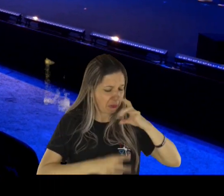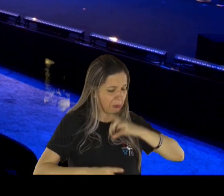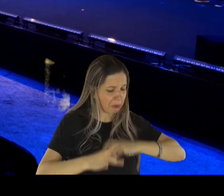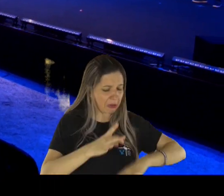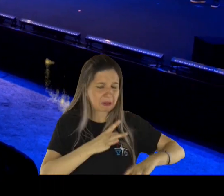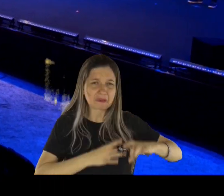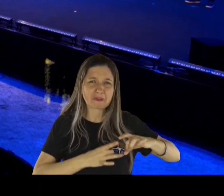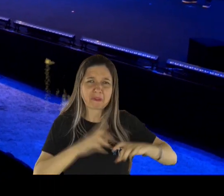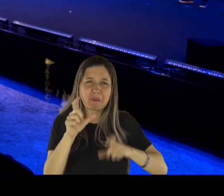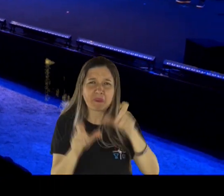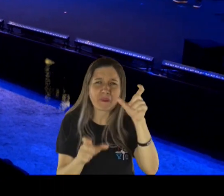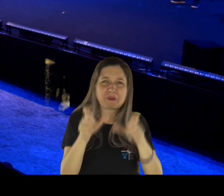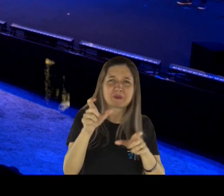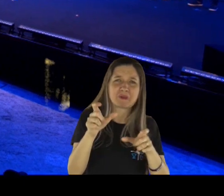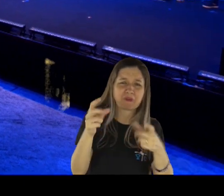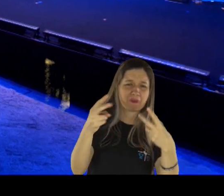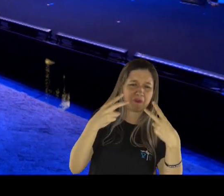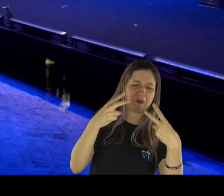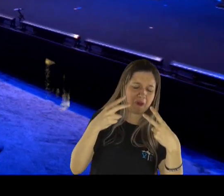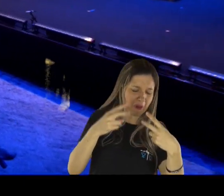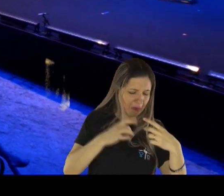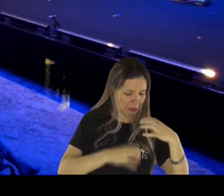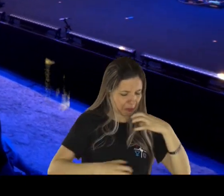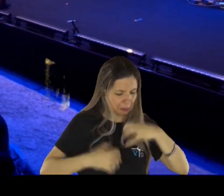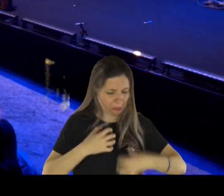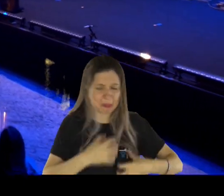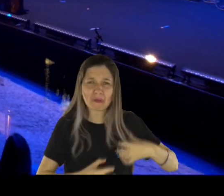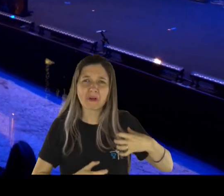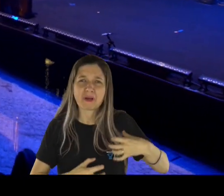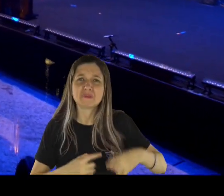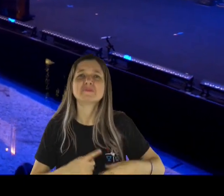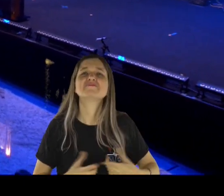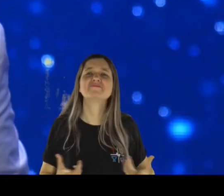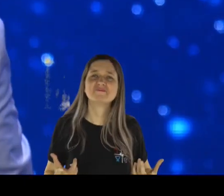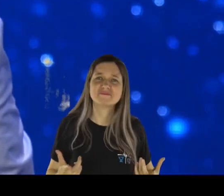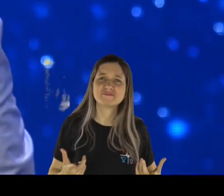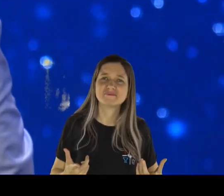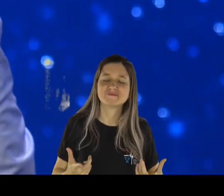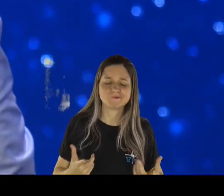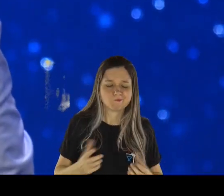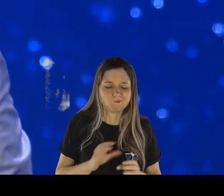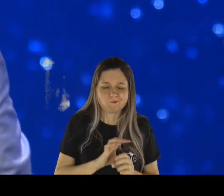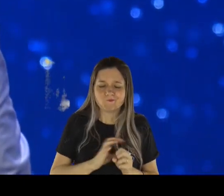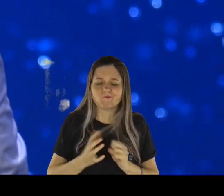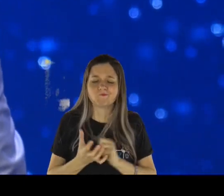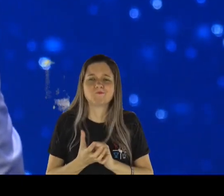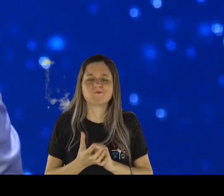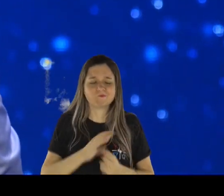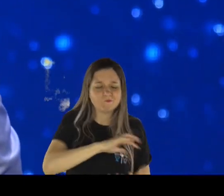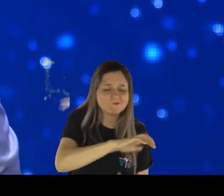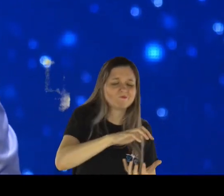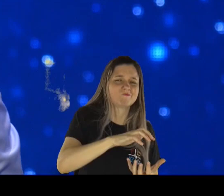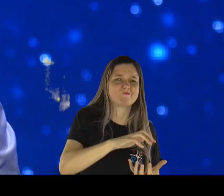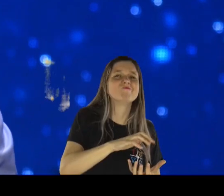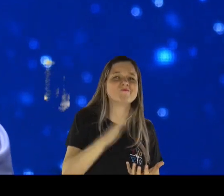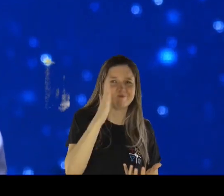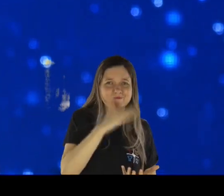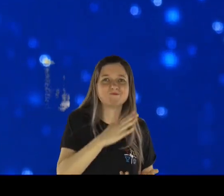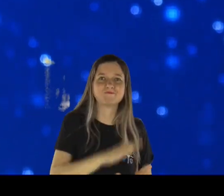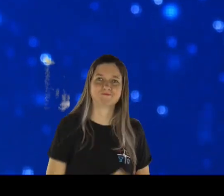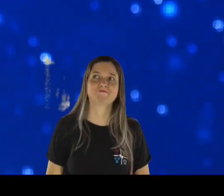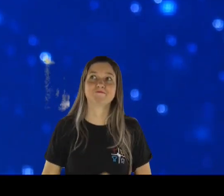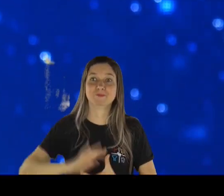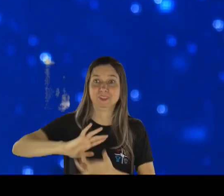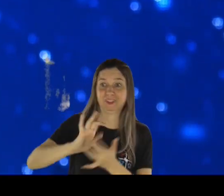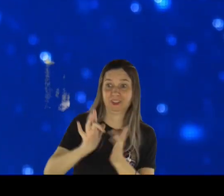estão apavoradas. E muitas passagens da Bíblia nos diz que nós não devemos temer. Jesus dizendo,